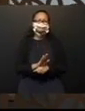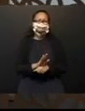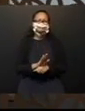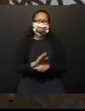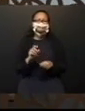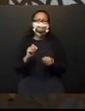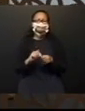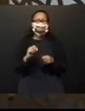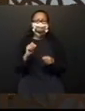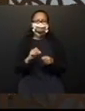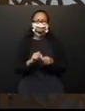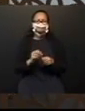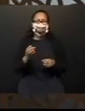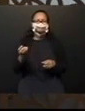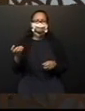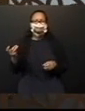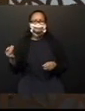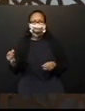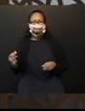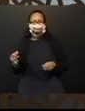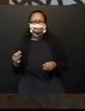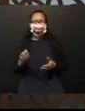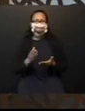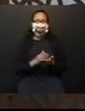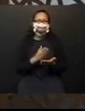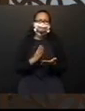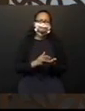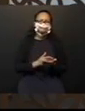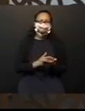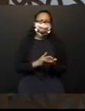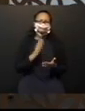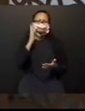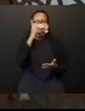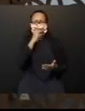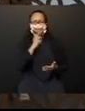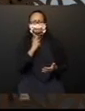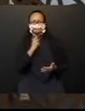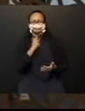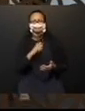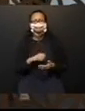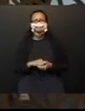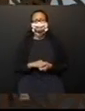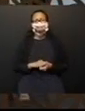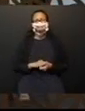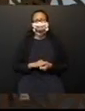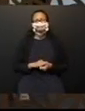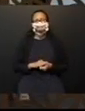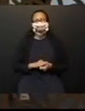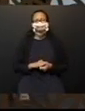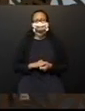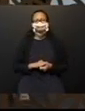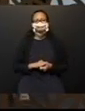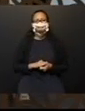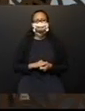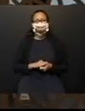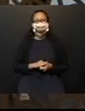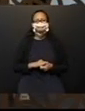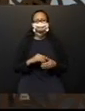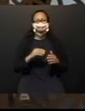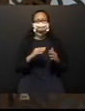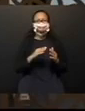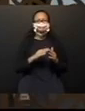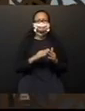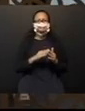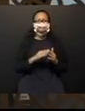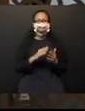assim, espaçadas, tá bom? Com bastante capricho, certo? Gente, a tarefa é até aqui.